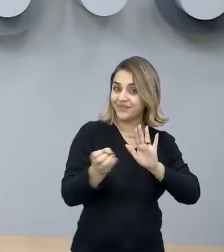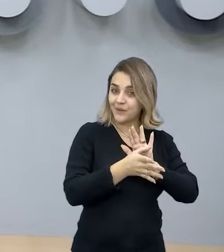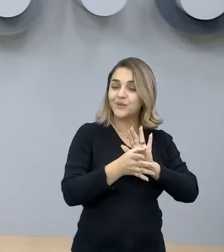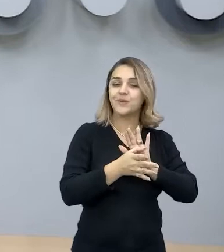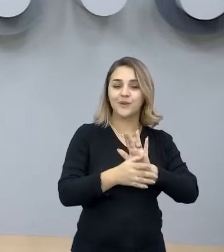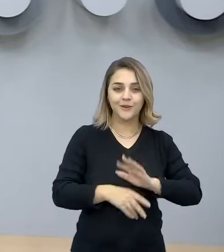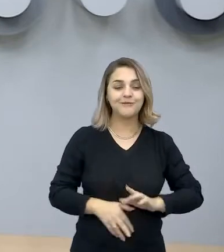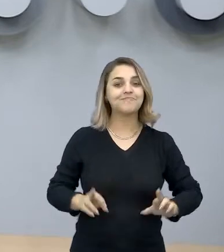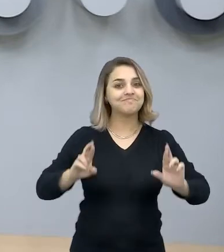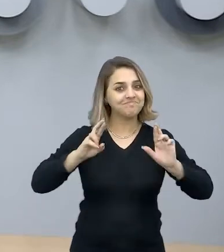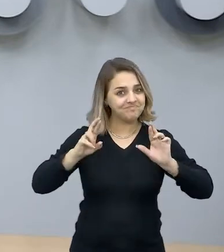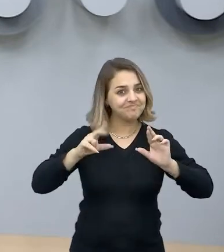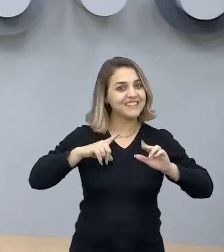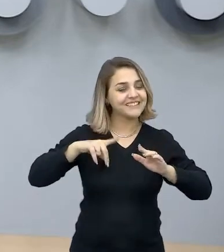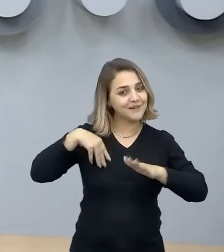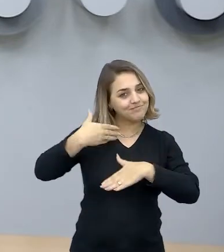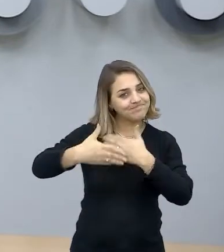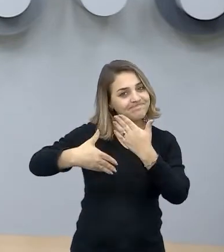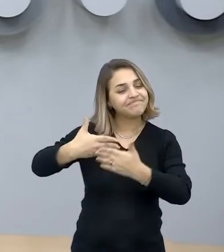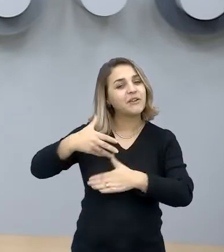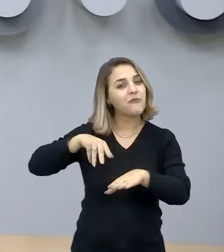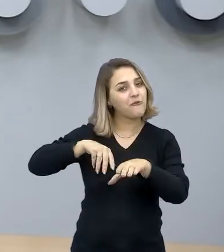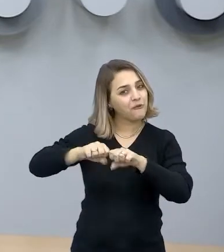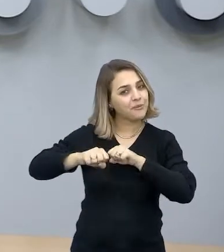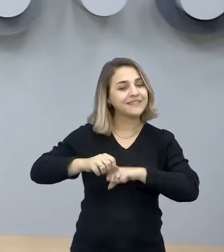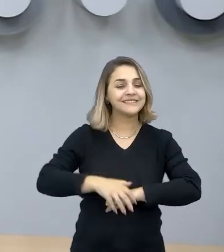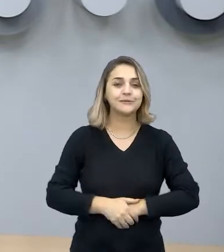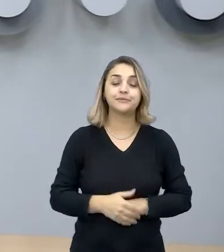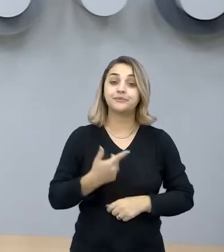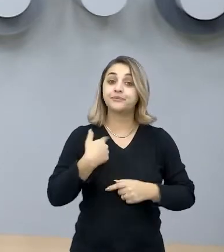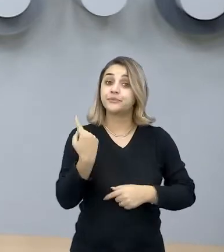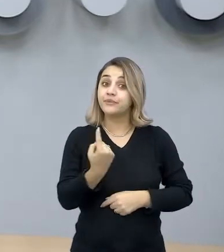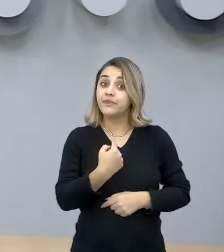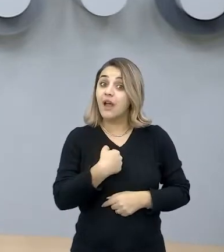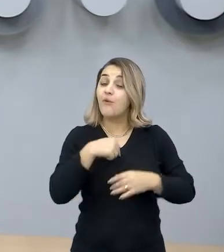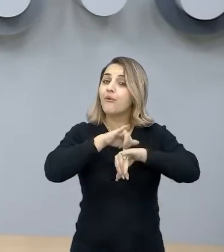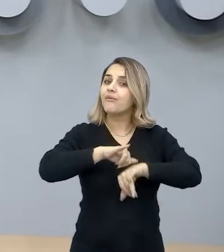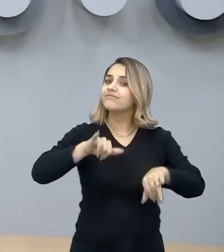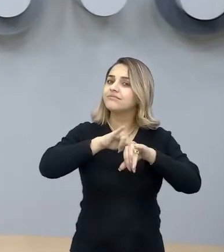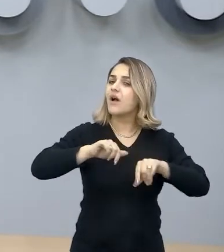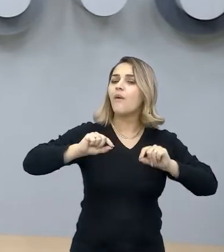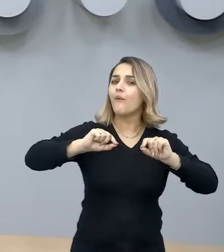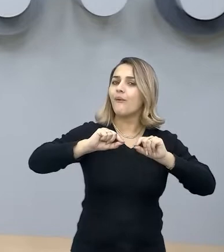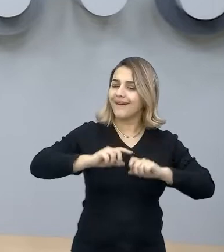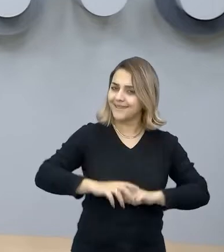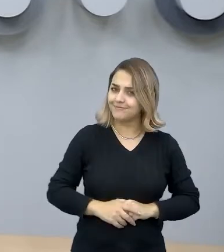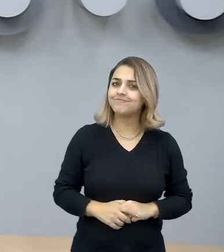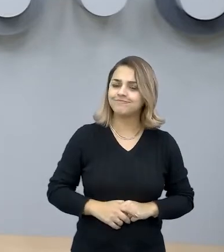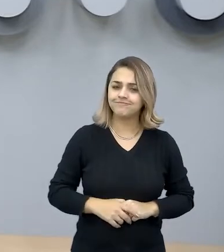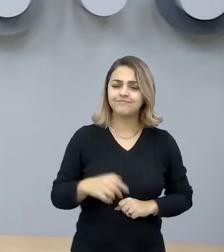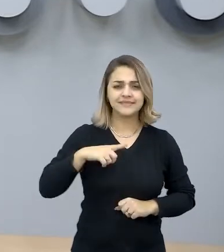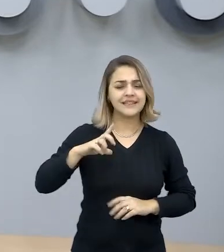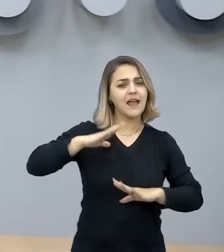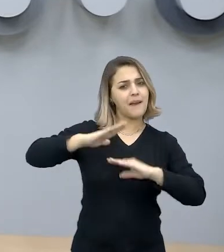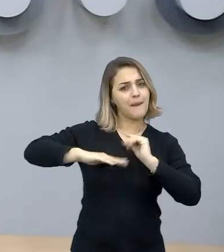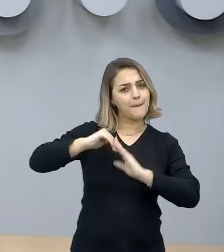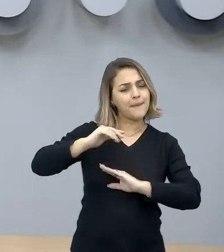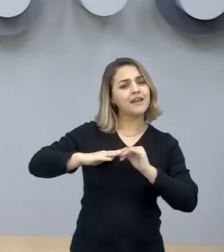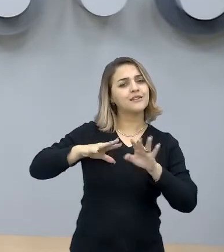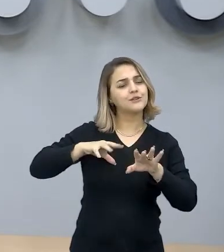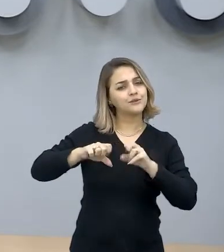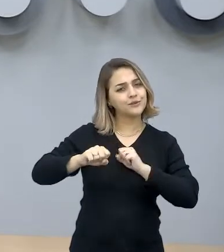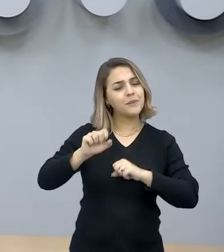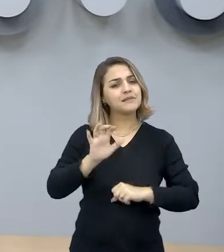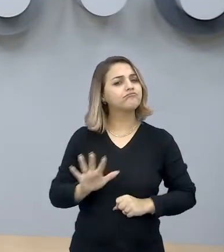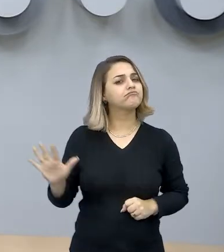nosso itinerário formativo. Eu vou contar para vocês que, como sempre, a habilidade de formação